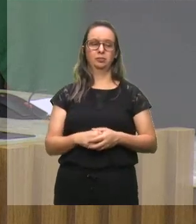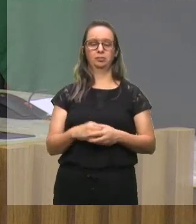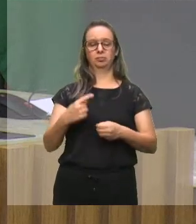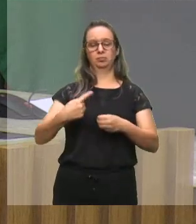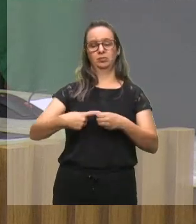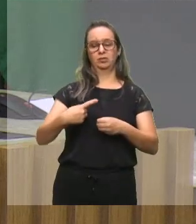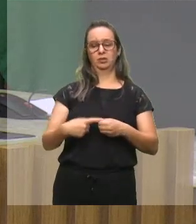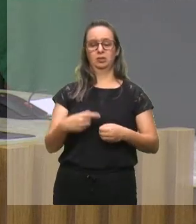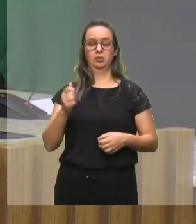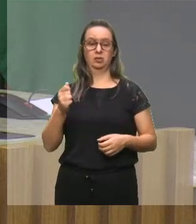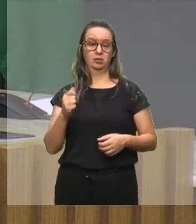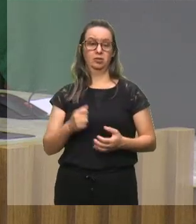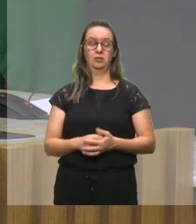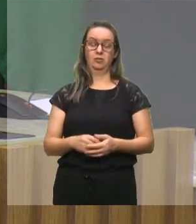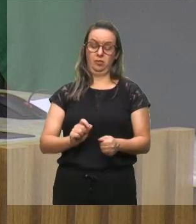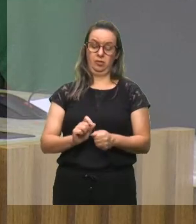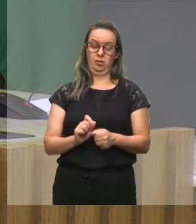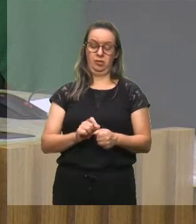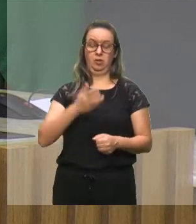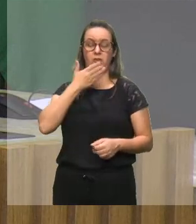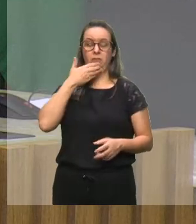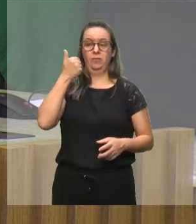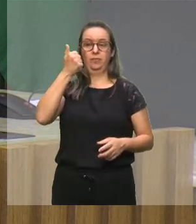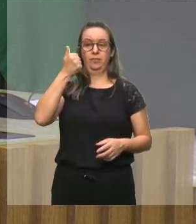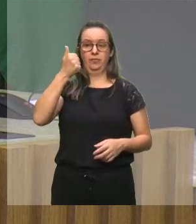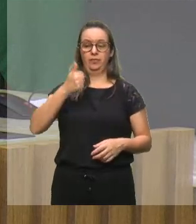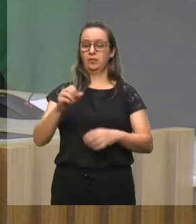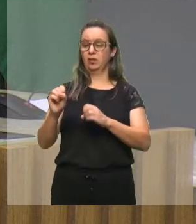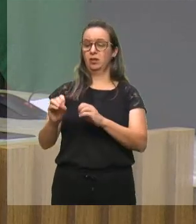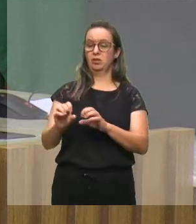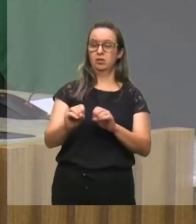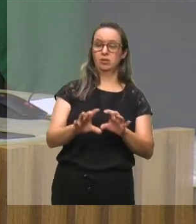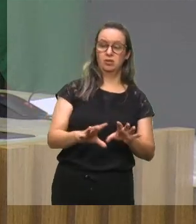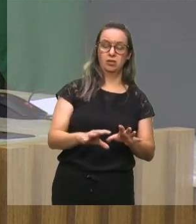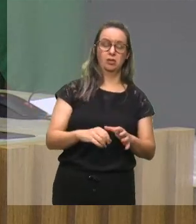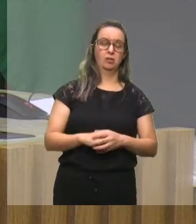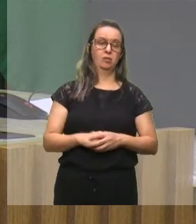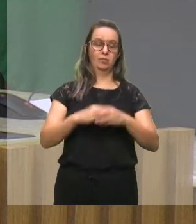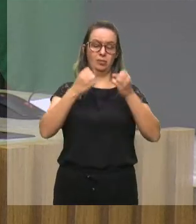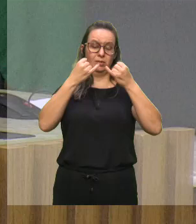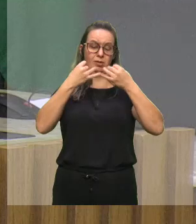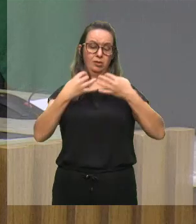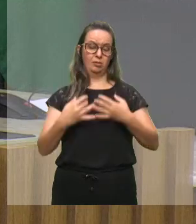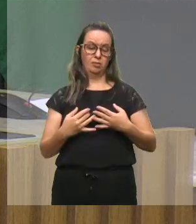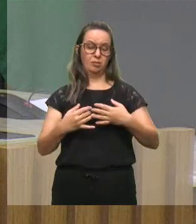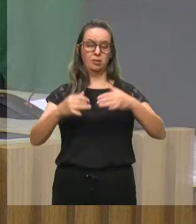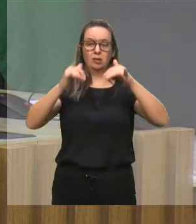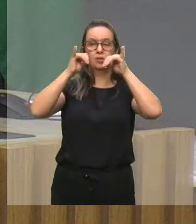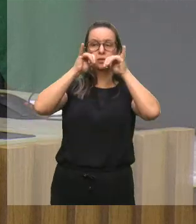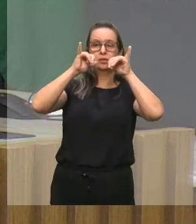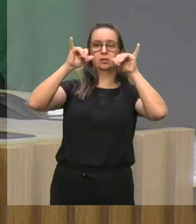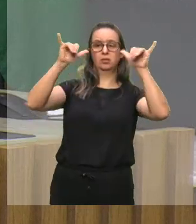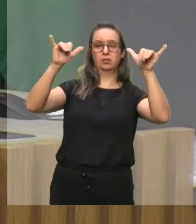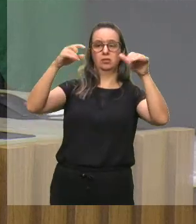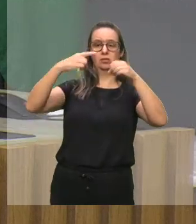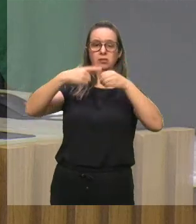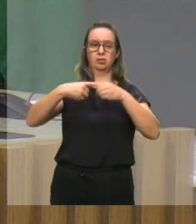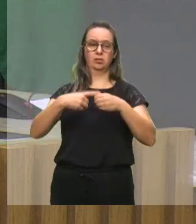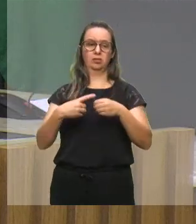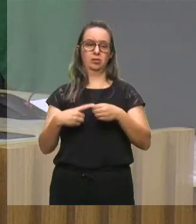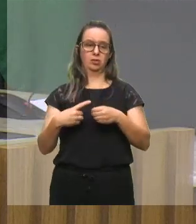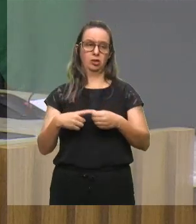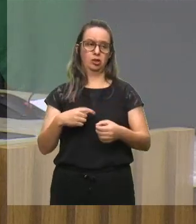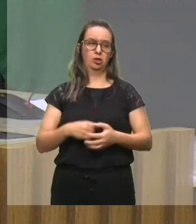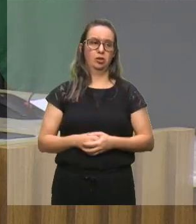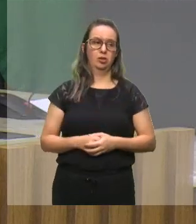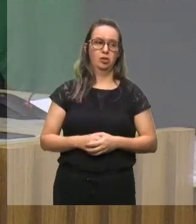poder investir em melhorias, capacitação dos cooperados, divulgação na cidade, né, fazer uma coisa